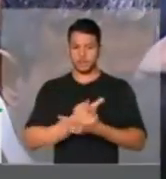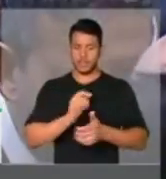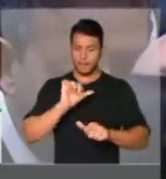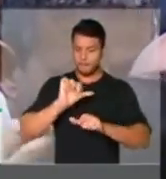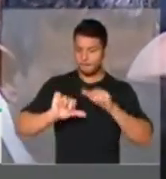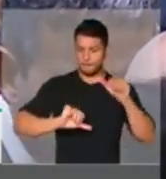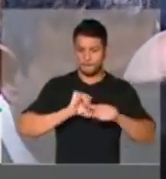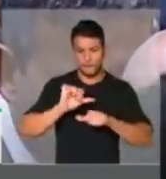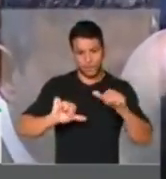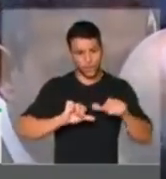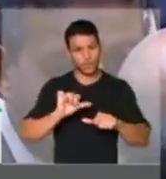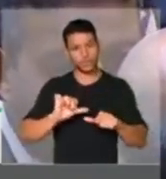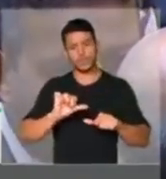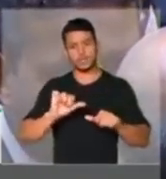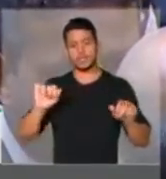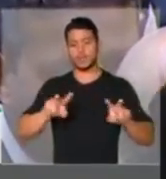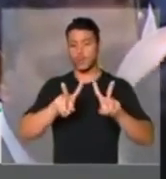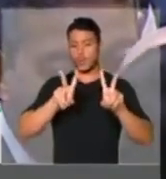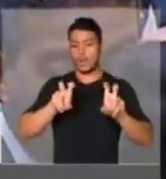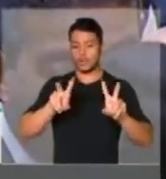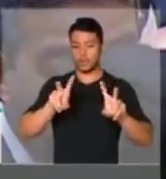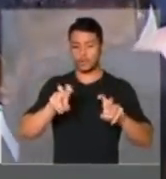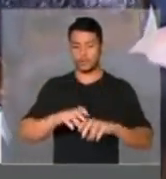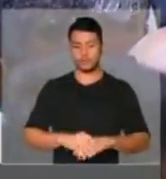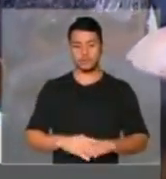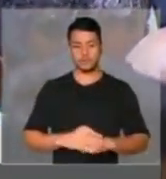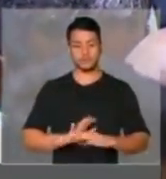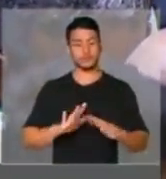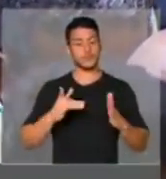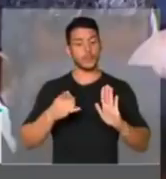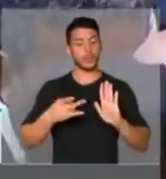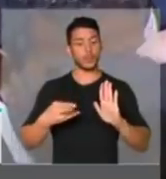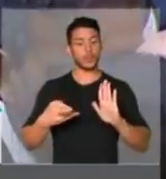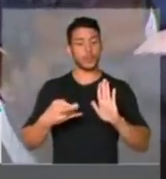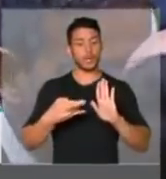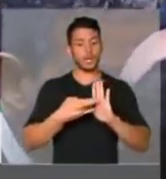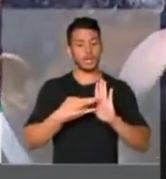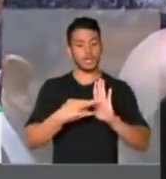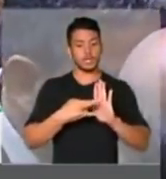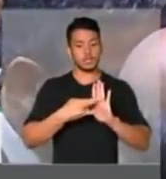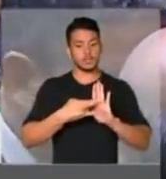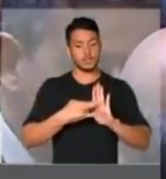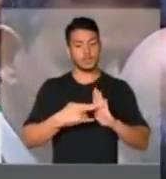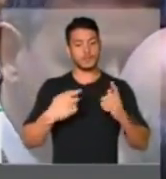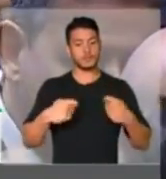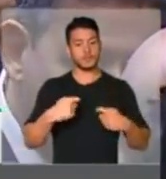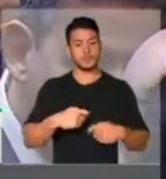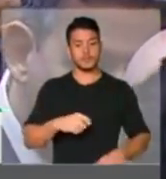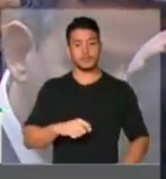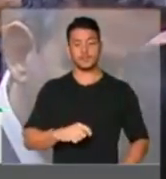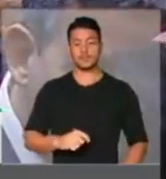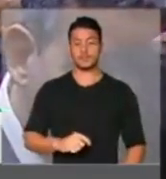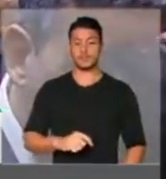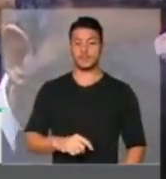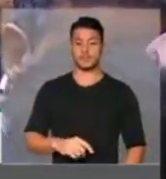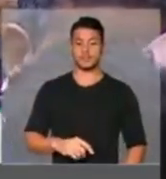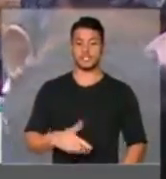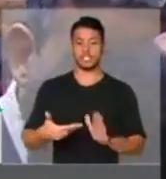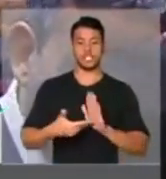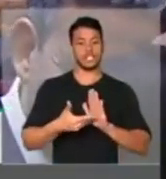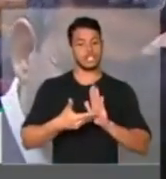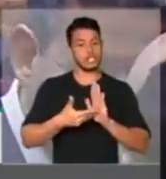algo absolutamente antirregimental. E o que o regimento prevê é que o presidente caçará a